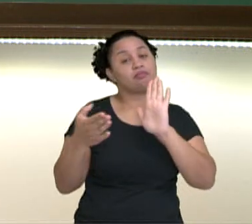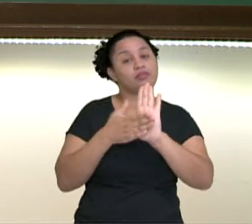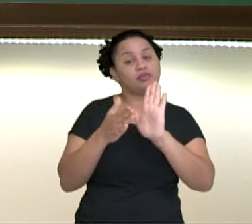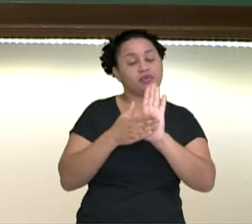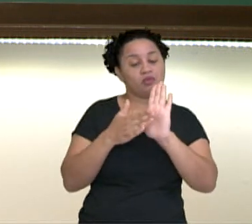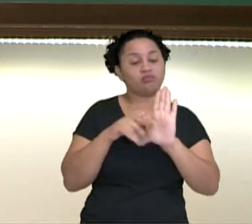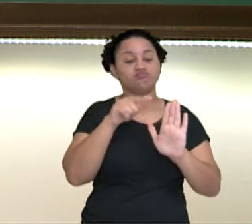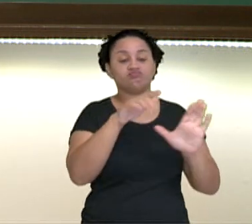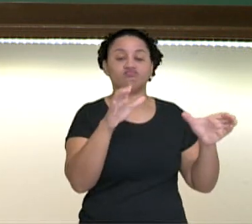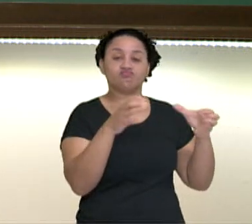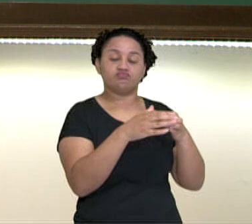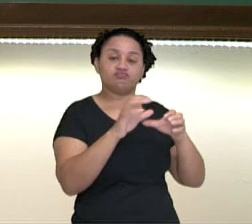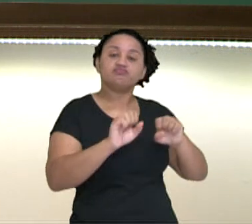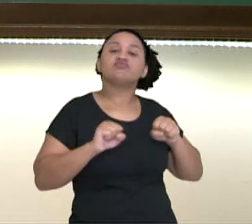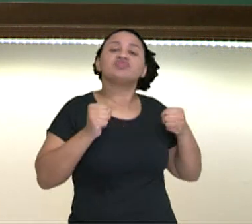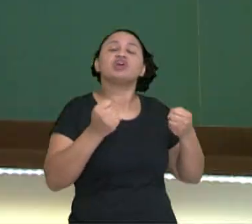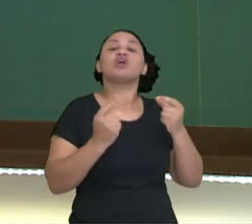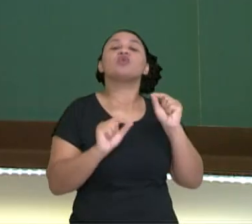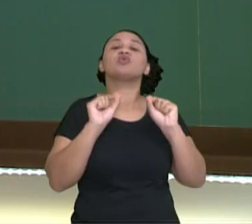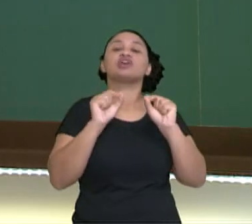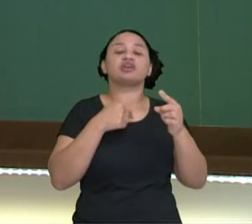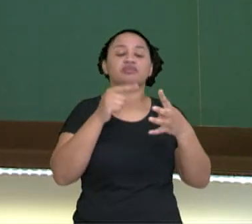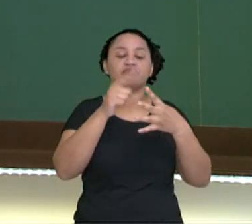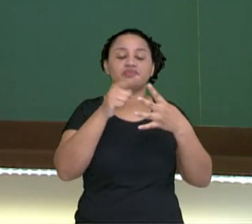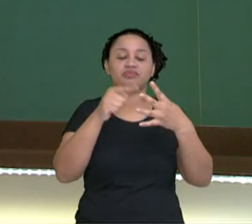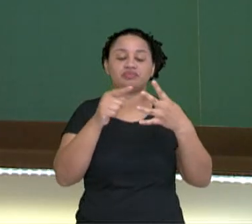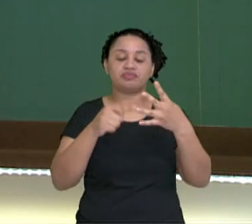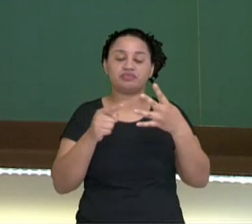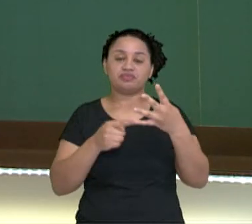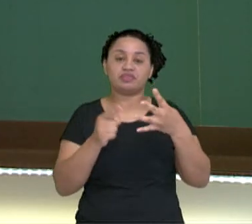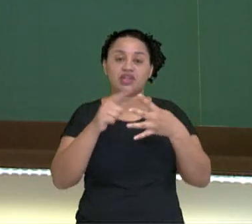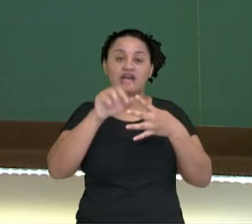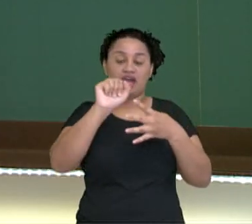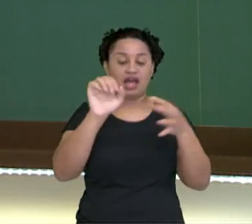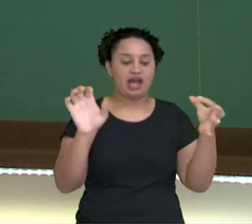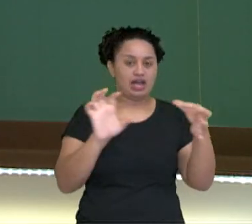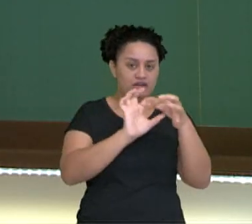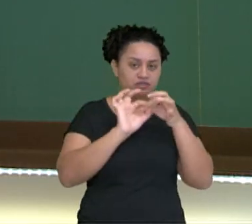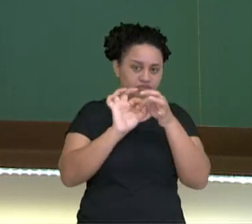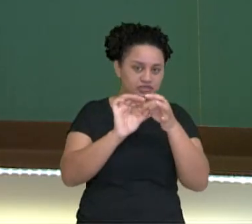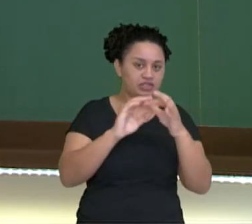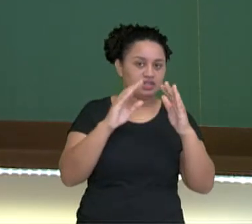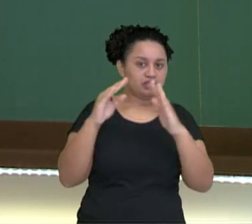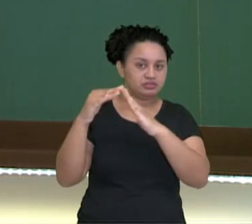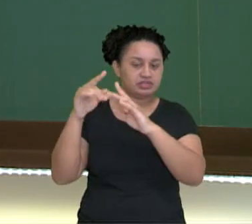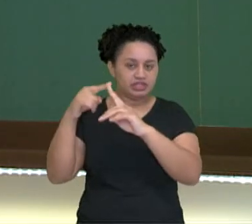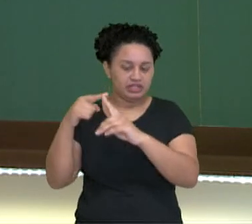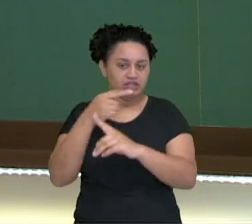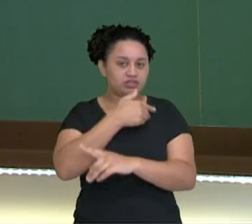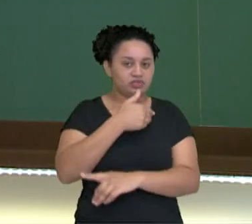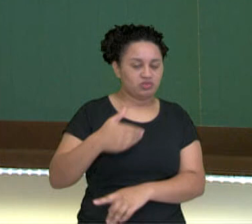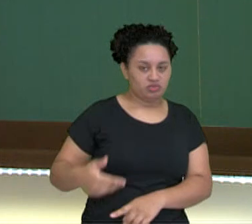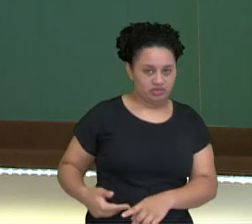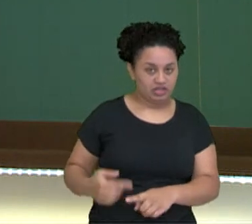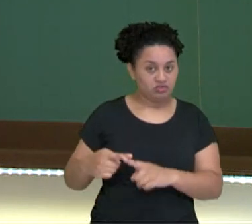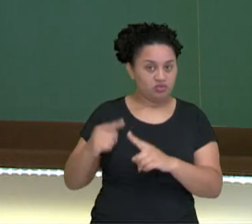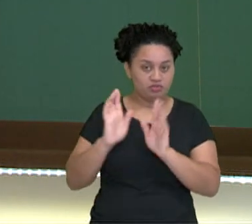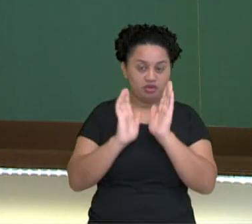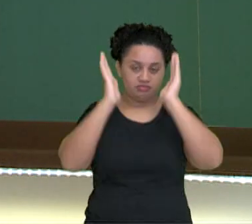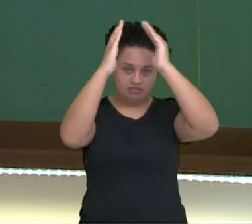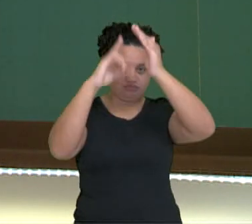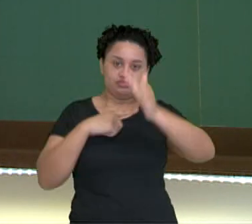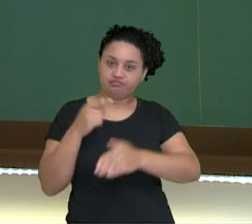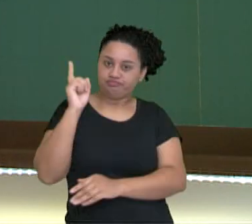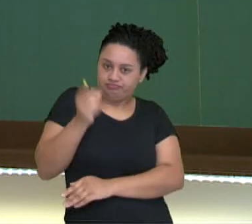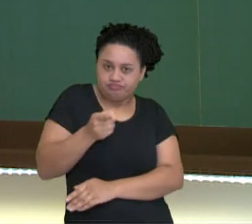pelos niveladores estava a união da Igreja e do Estado pela autoridade do Papa, B,